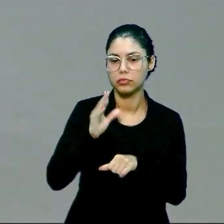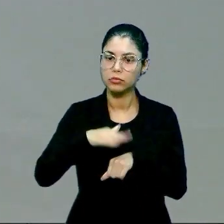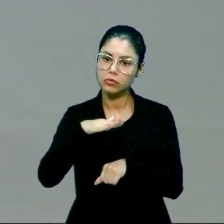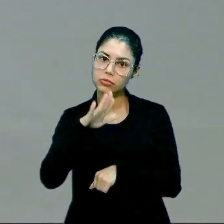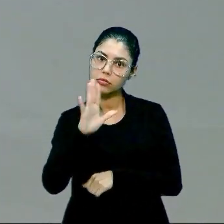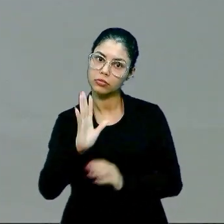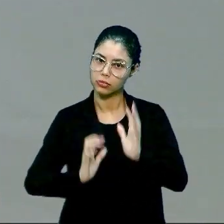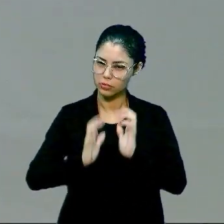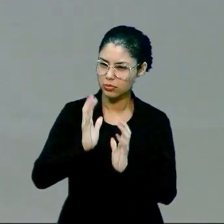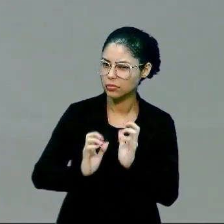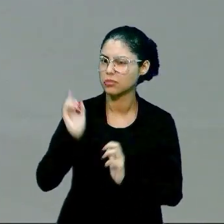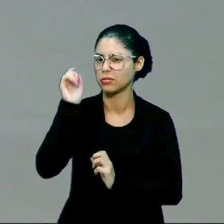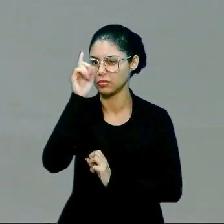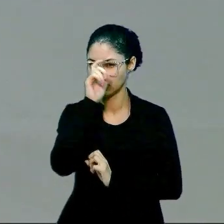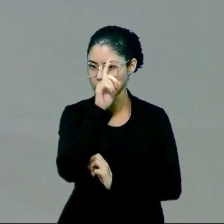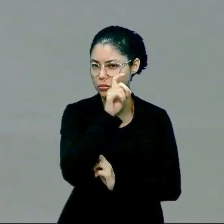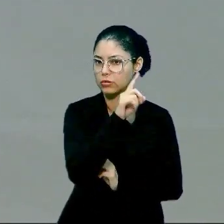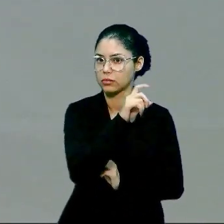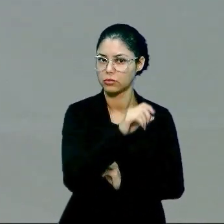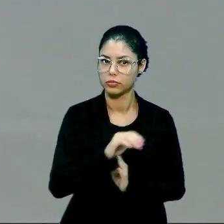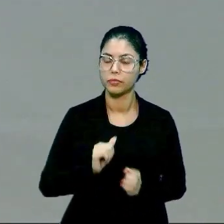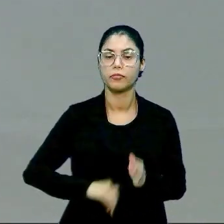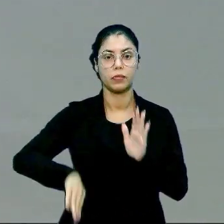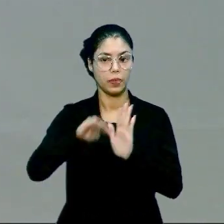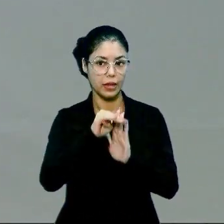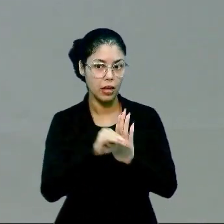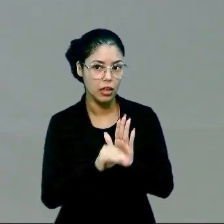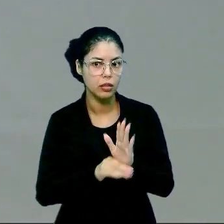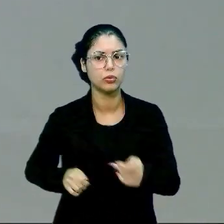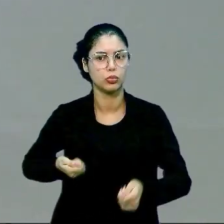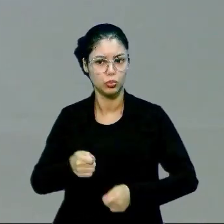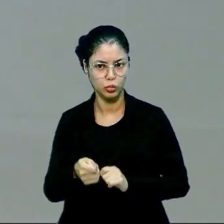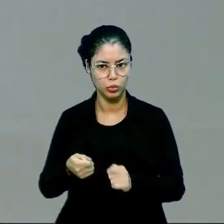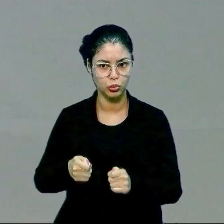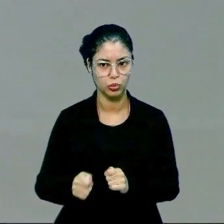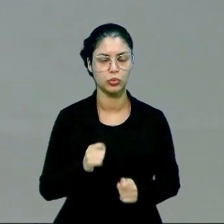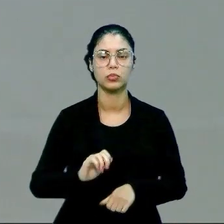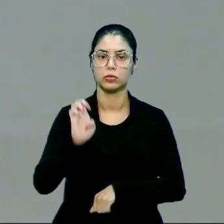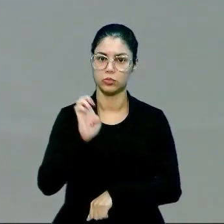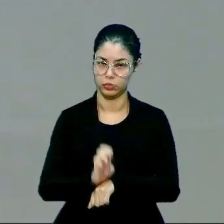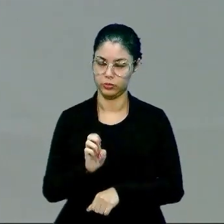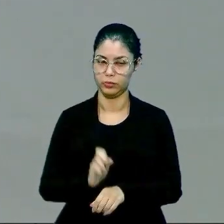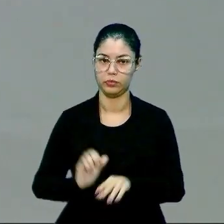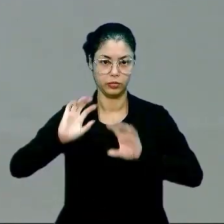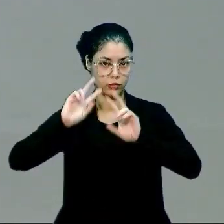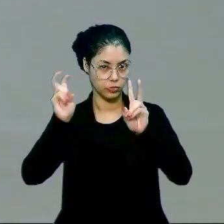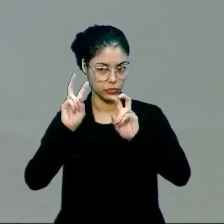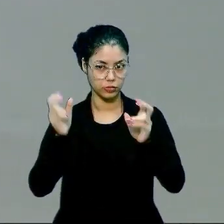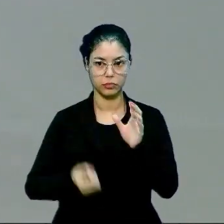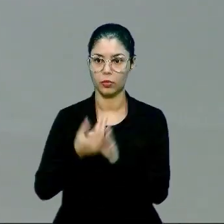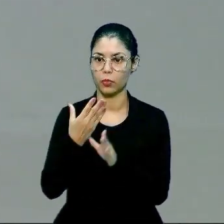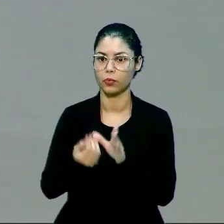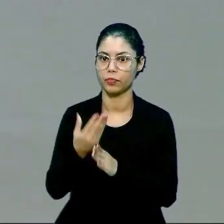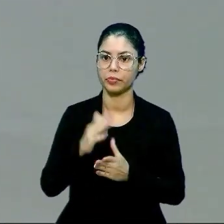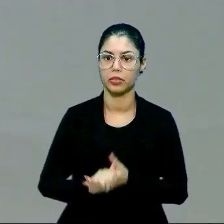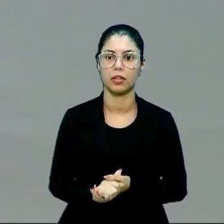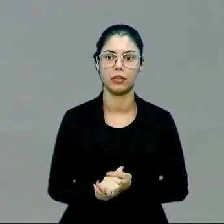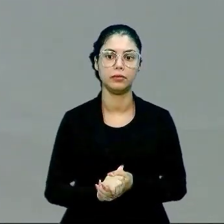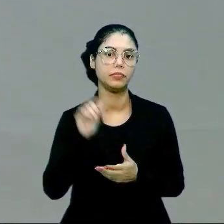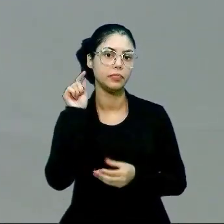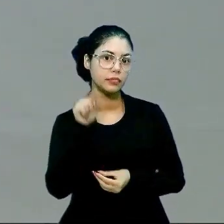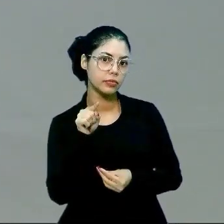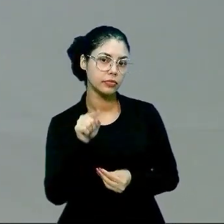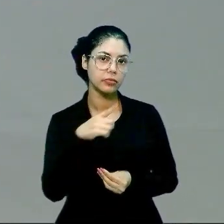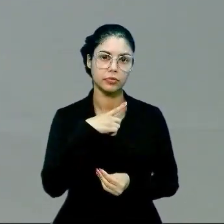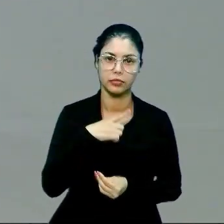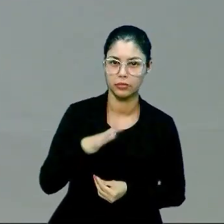mais conturbada, com um certo controle do Estado acerca dessas produções,